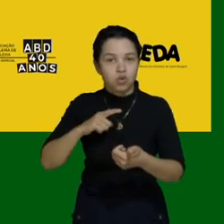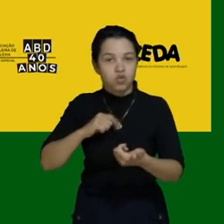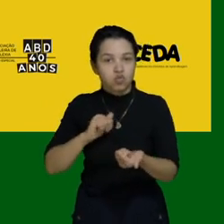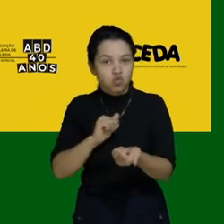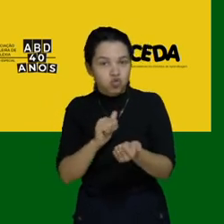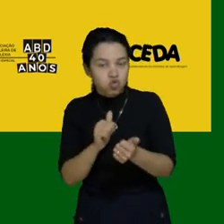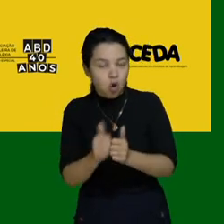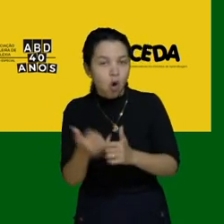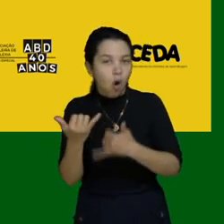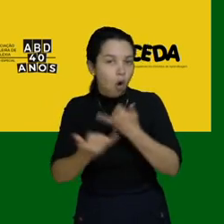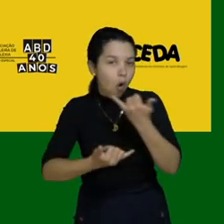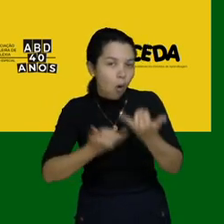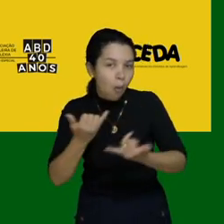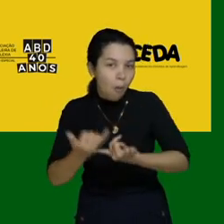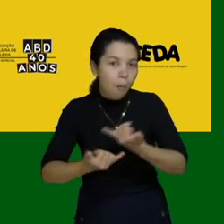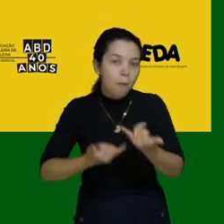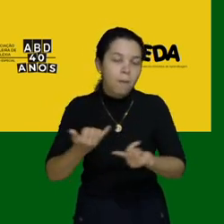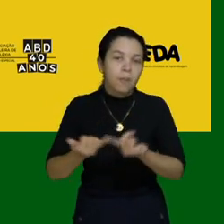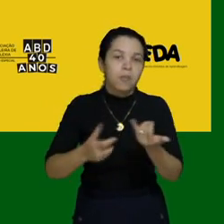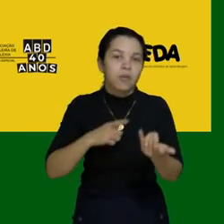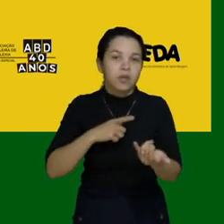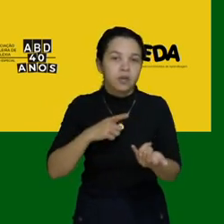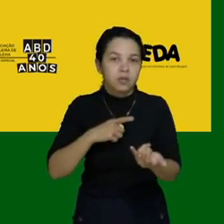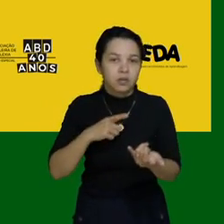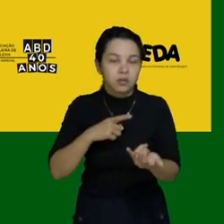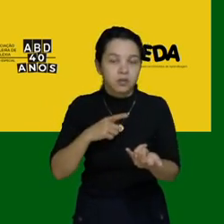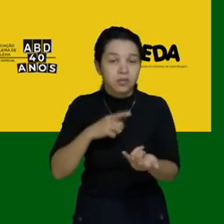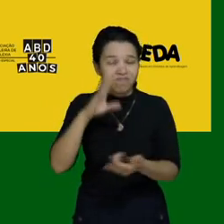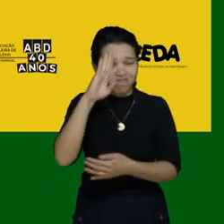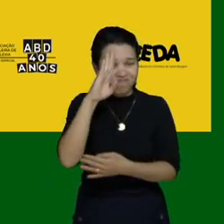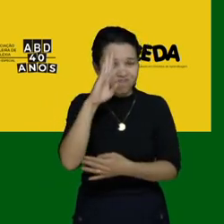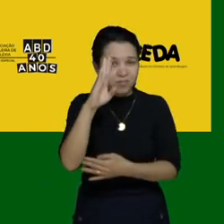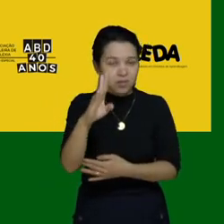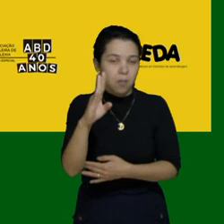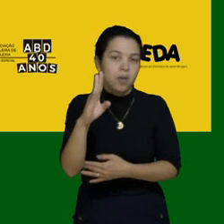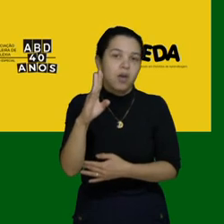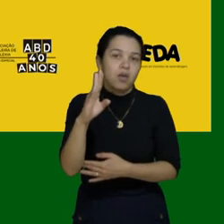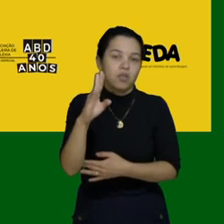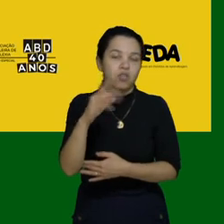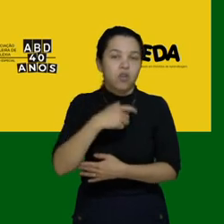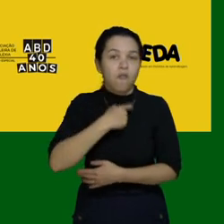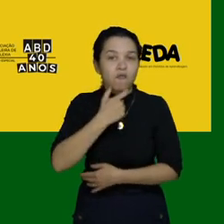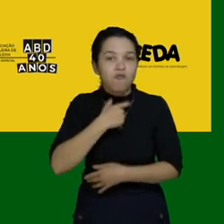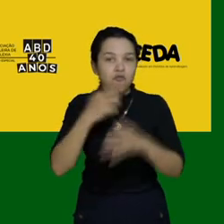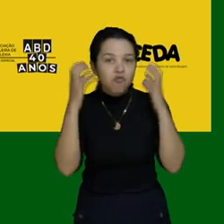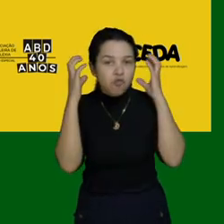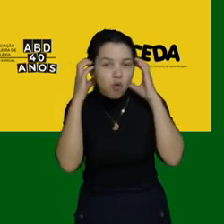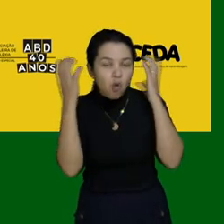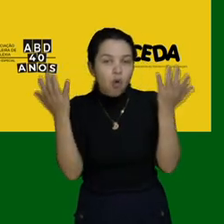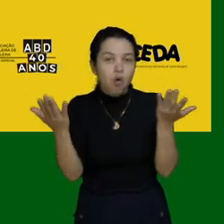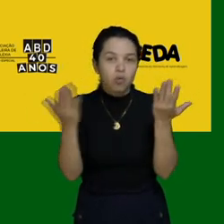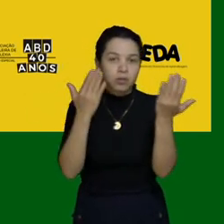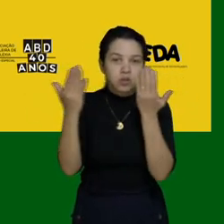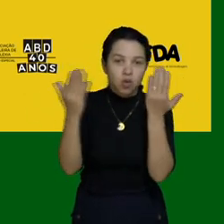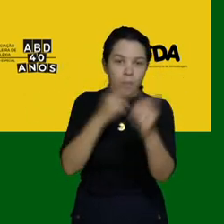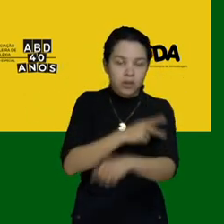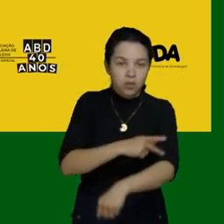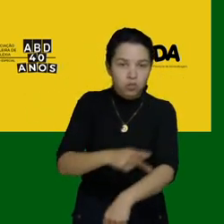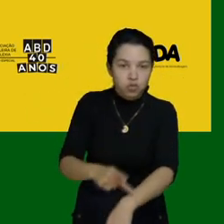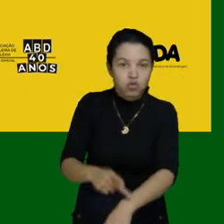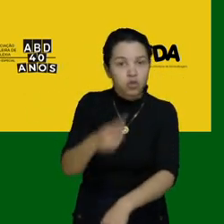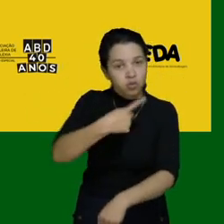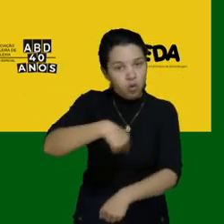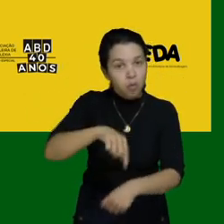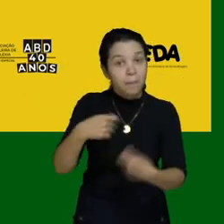principalmente na área de fono de psicopedagogia né então a gente precisa da pesquisa né Muito e ela estão saindo